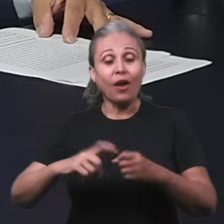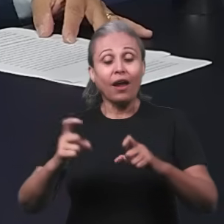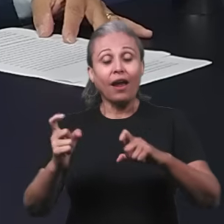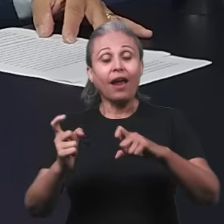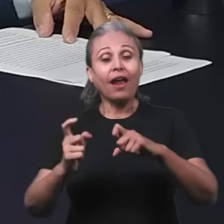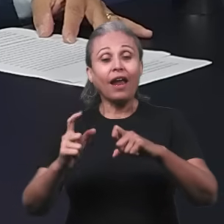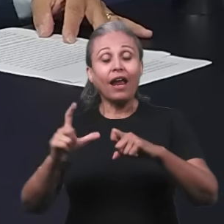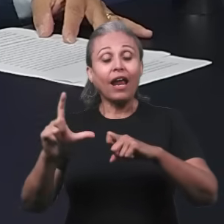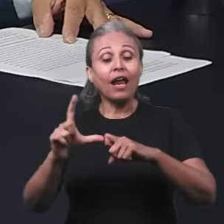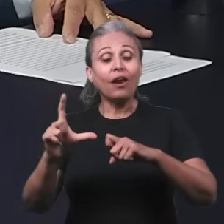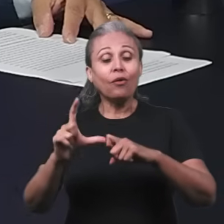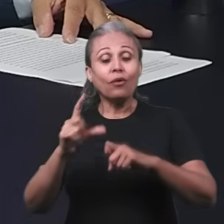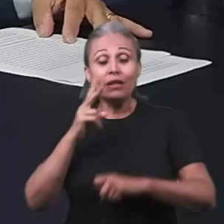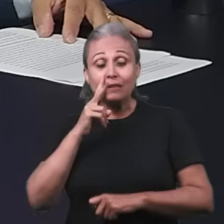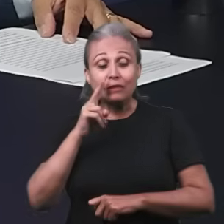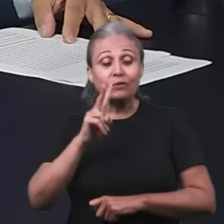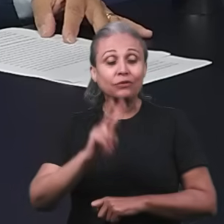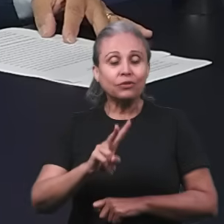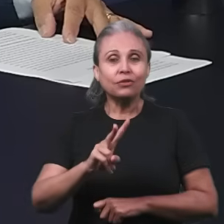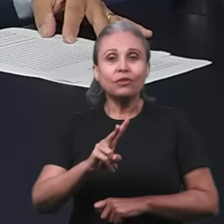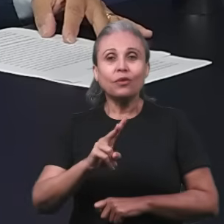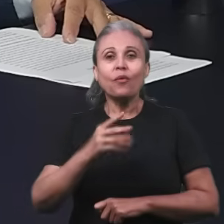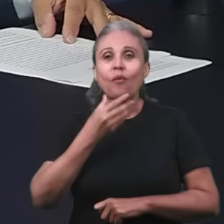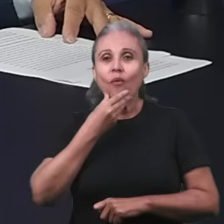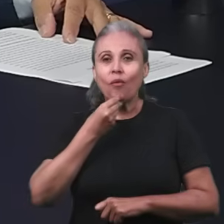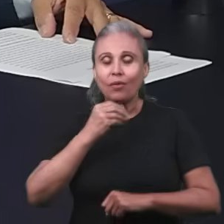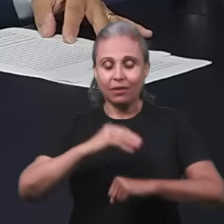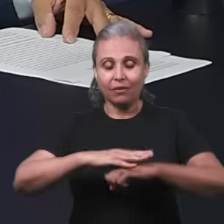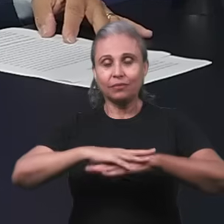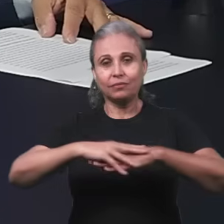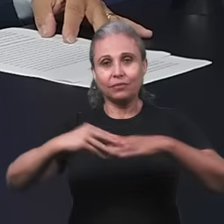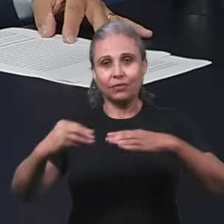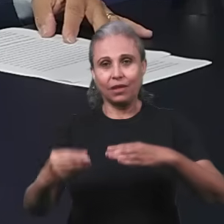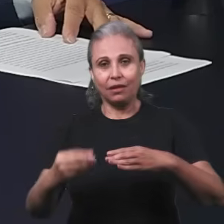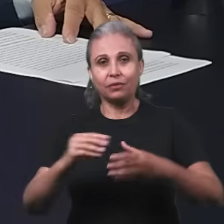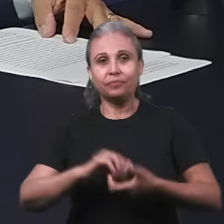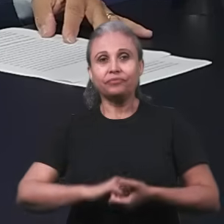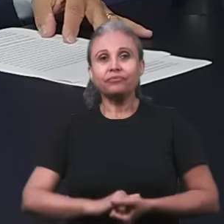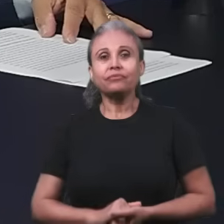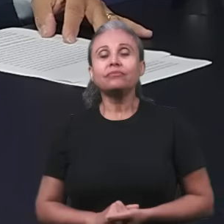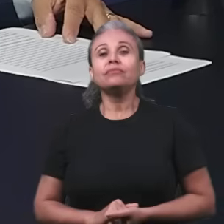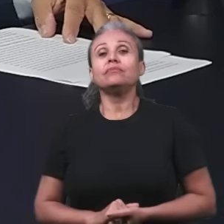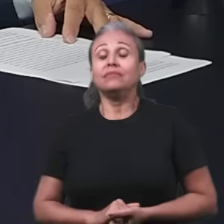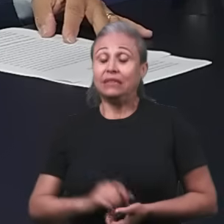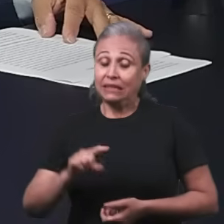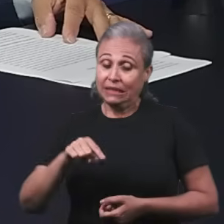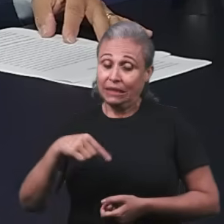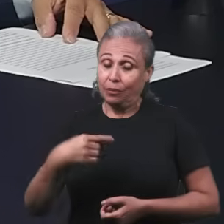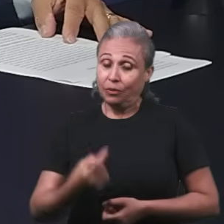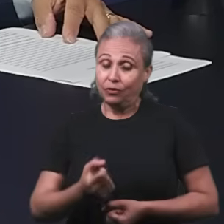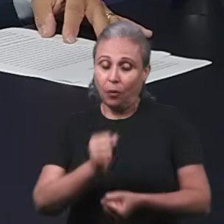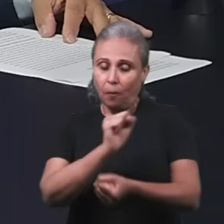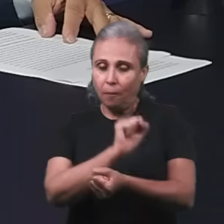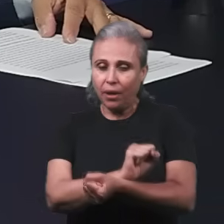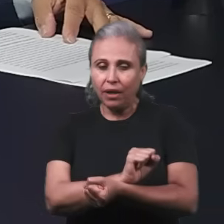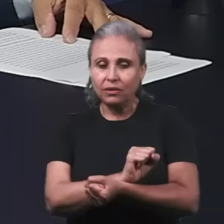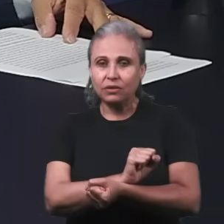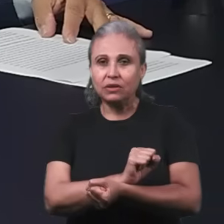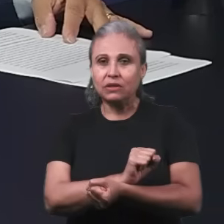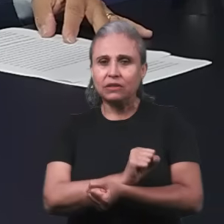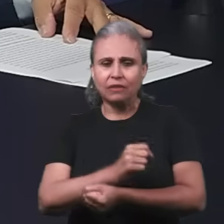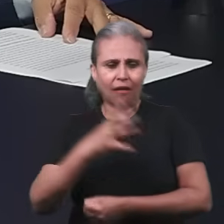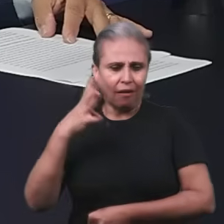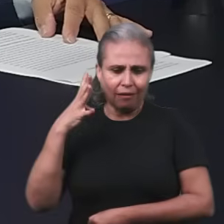junto com os discípulos. Agora, eles foram presos, foram ameaçados, mas